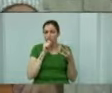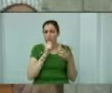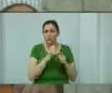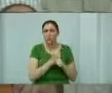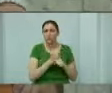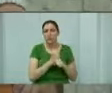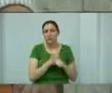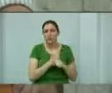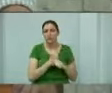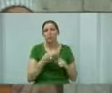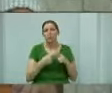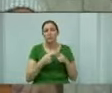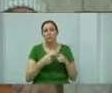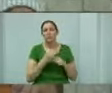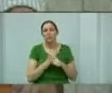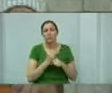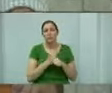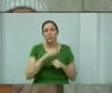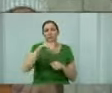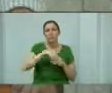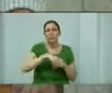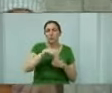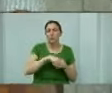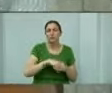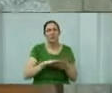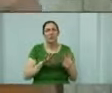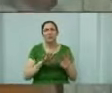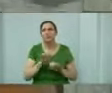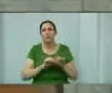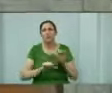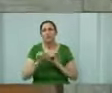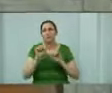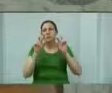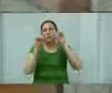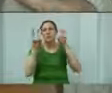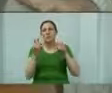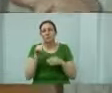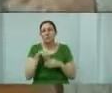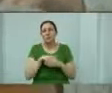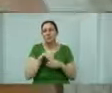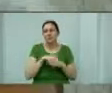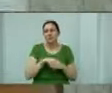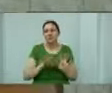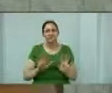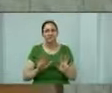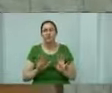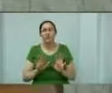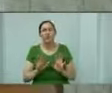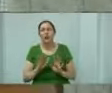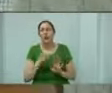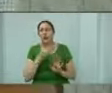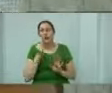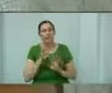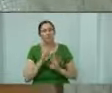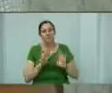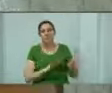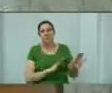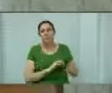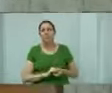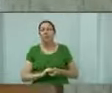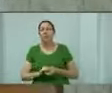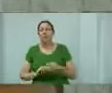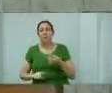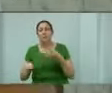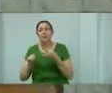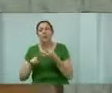neste ano, porque é um ano eleitoral, que ia virar tema eleitoral, daí não ia ser um tema técnico, ia ser um tema eleitoral. É o tema da